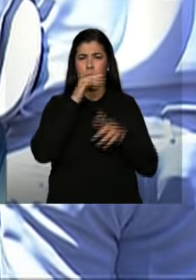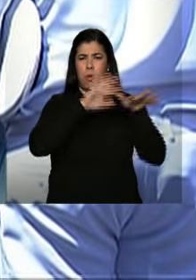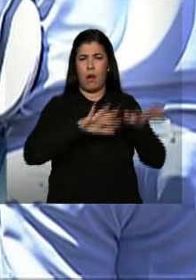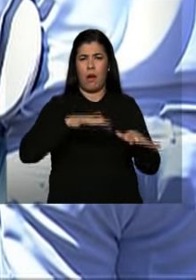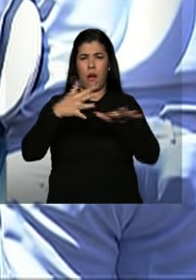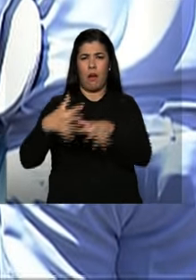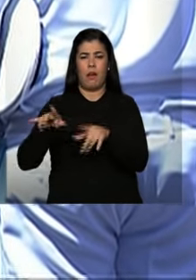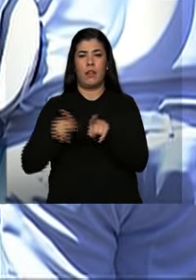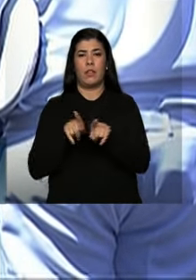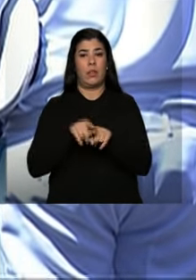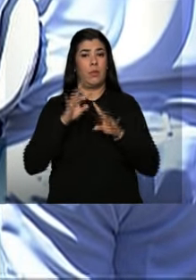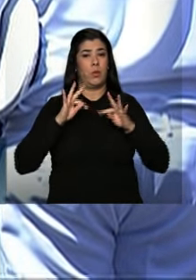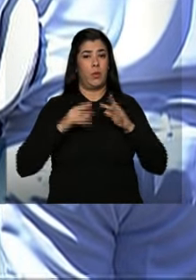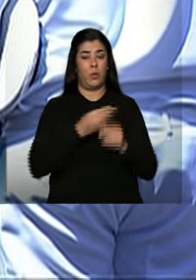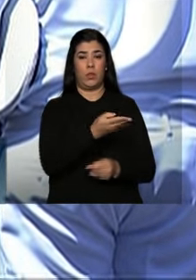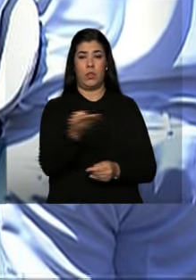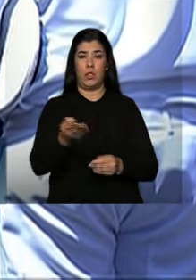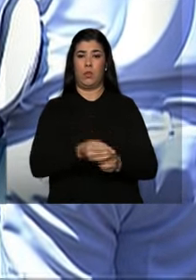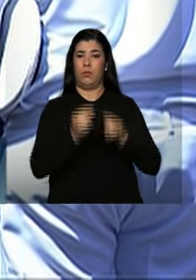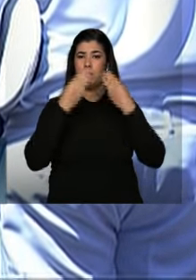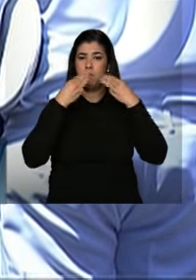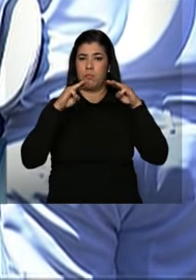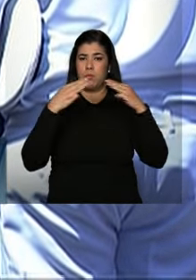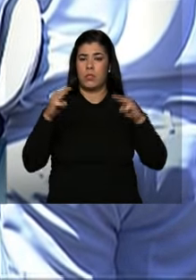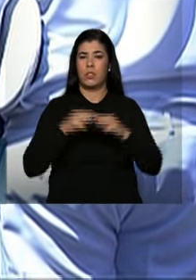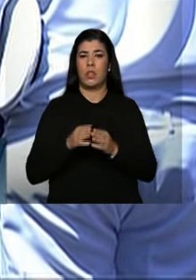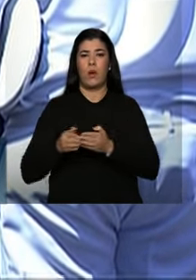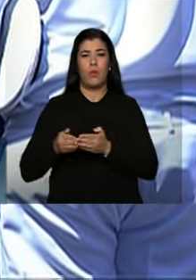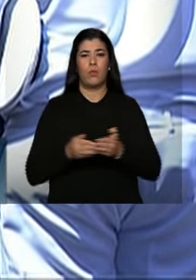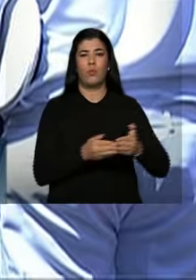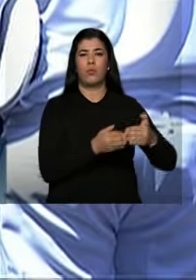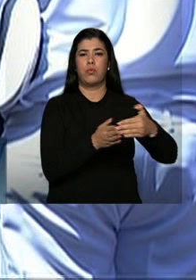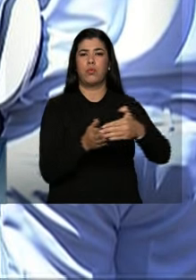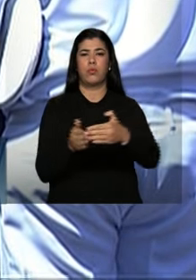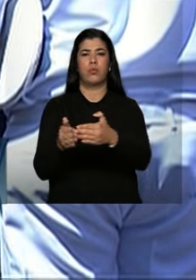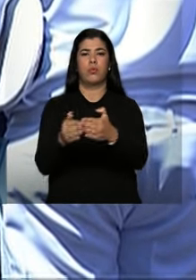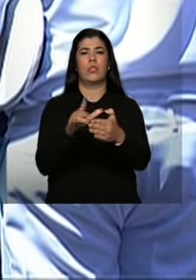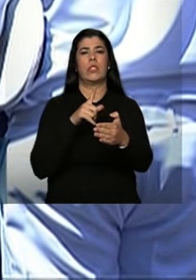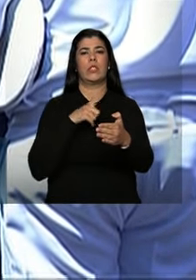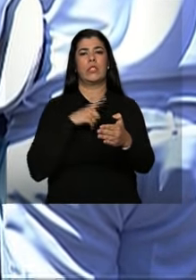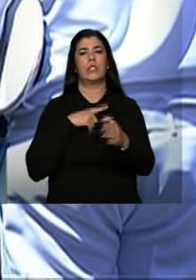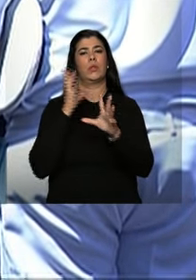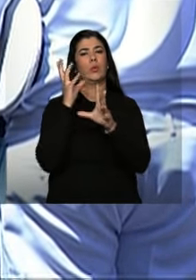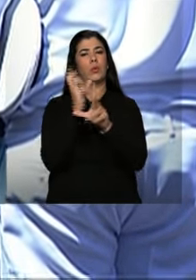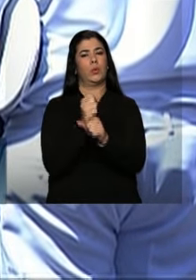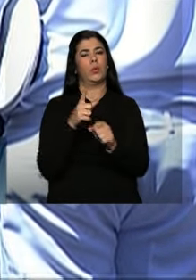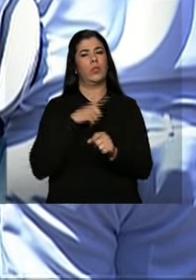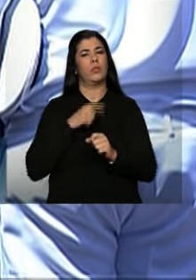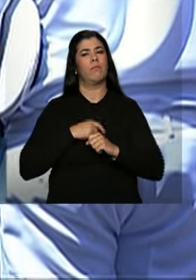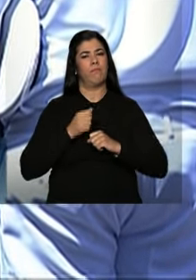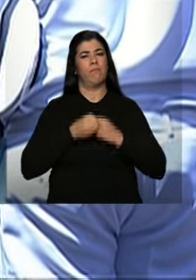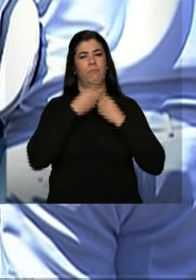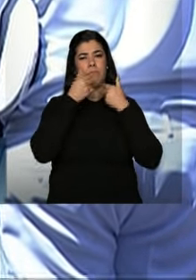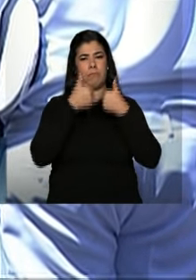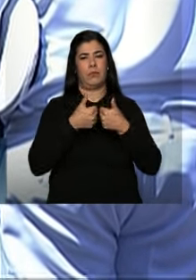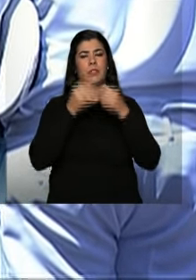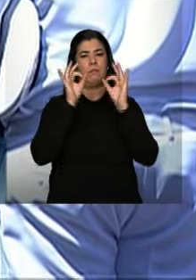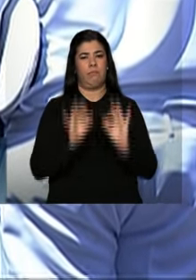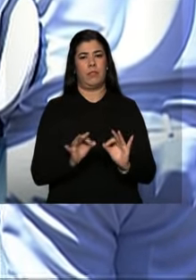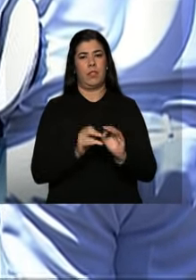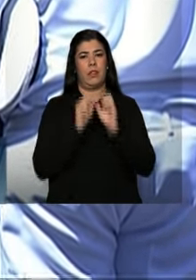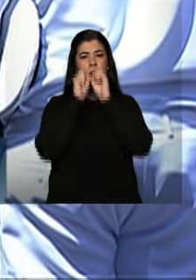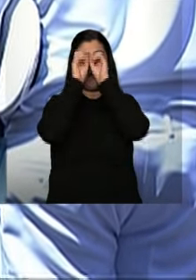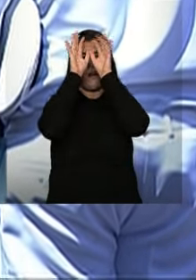todas as tuas missões e as tuas rotas sejam concluídas com sucesso,